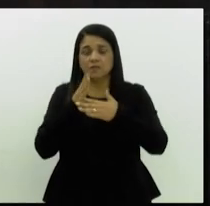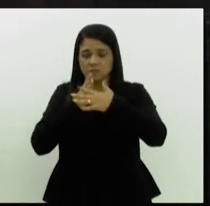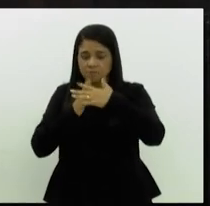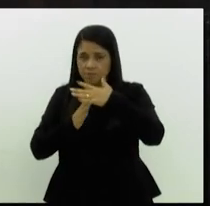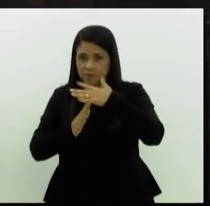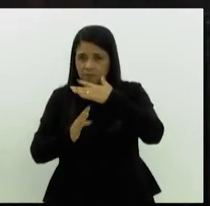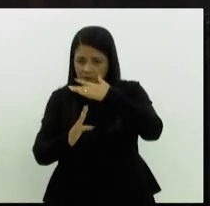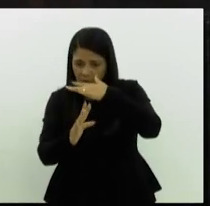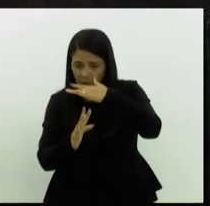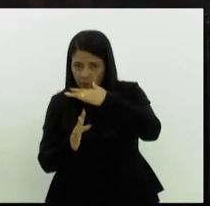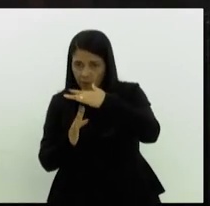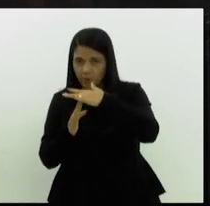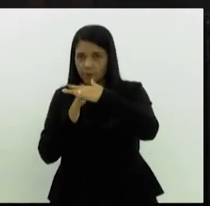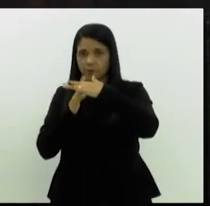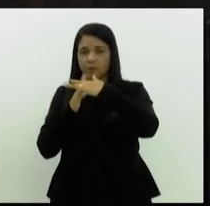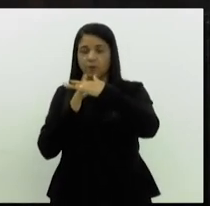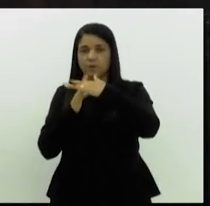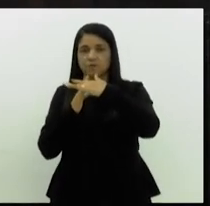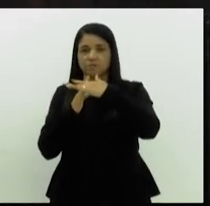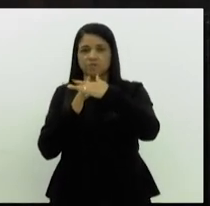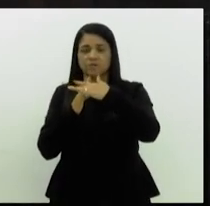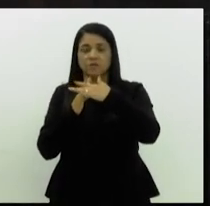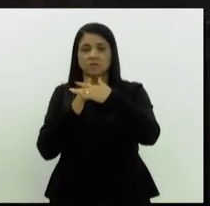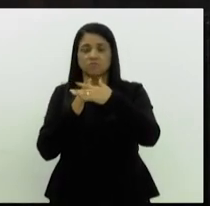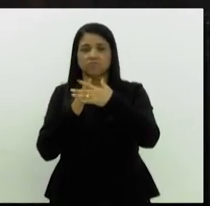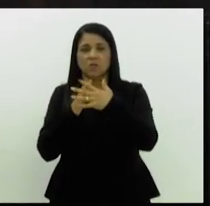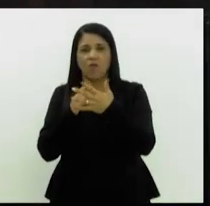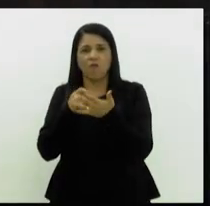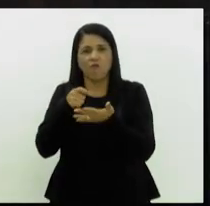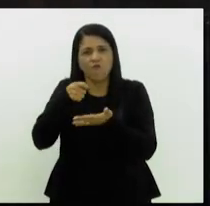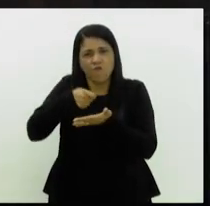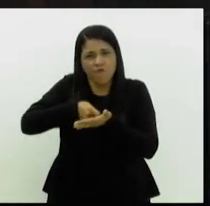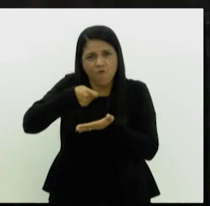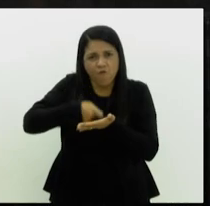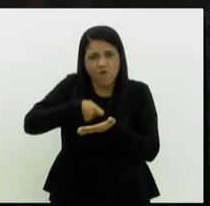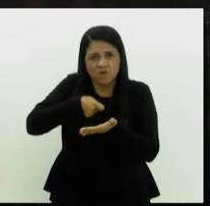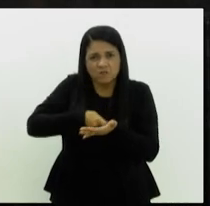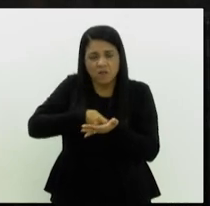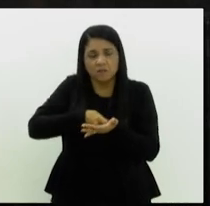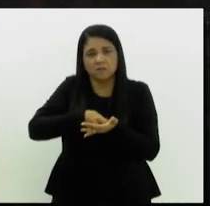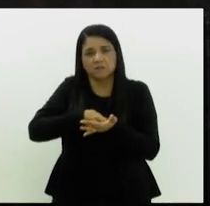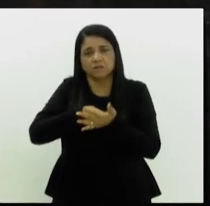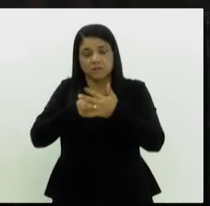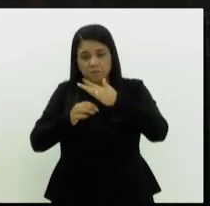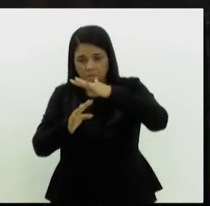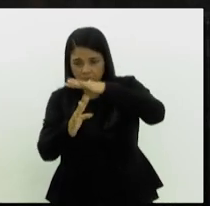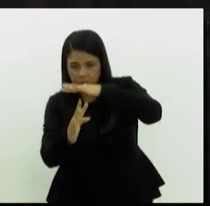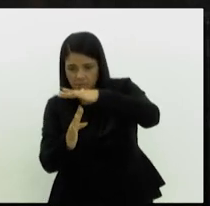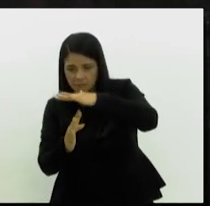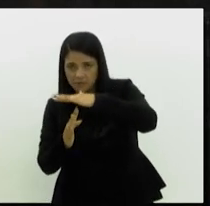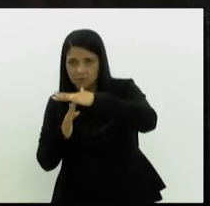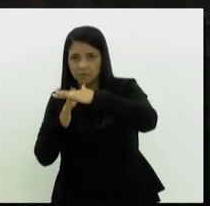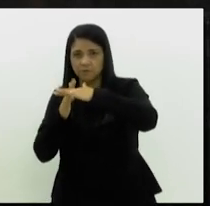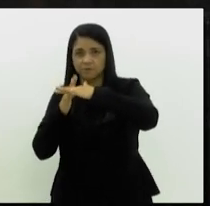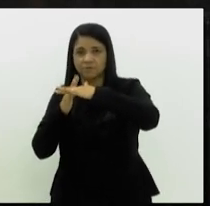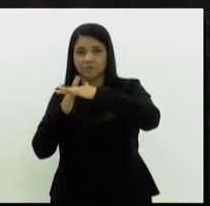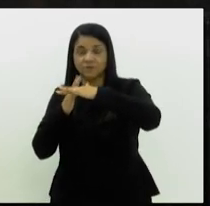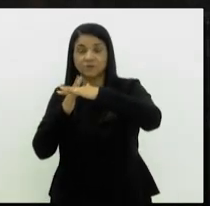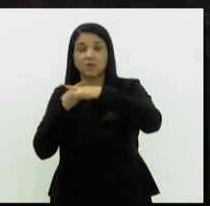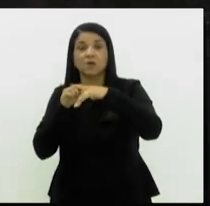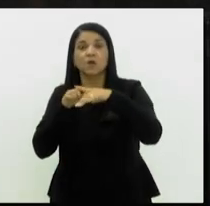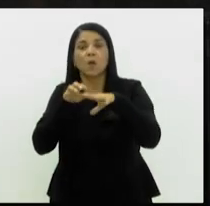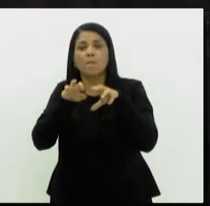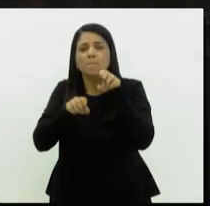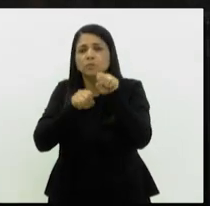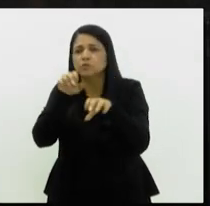planeta, ora são forçadas, ora são migrações que se dão em busca de